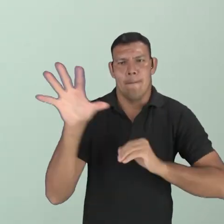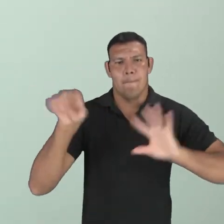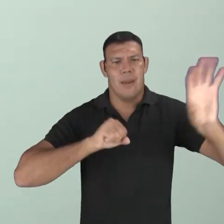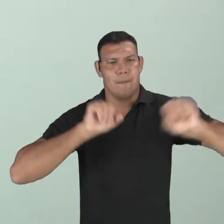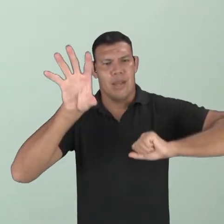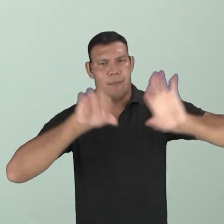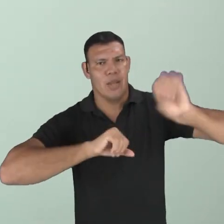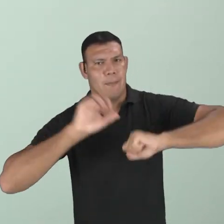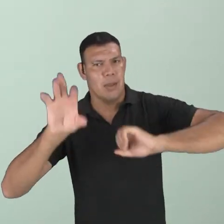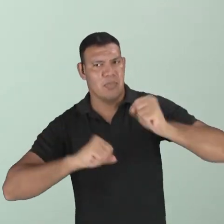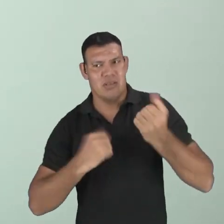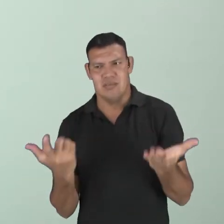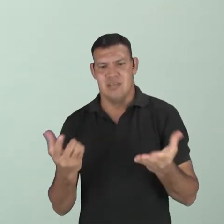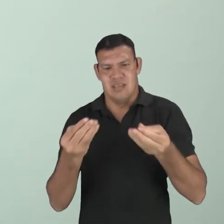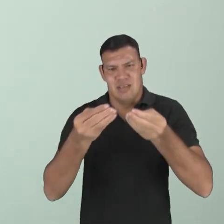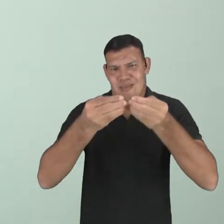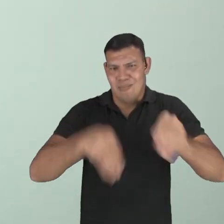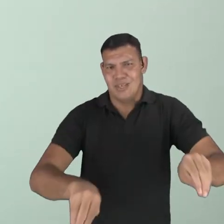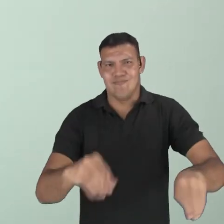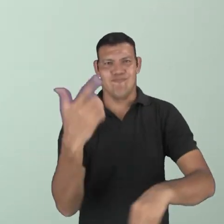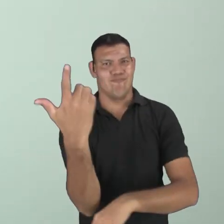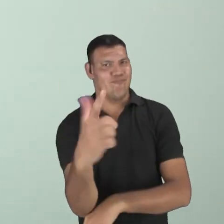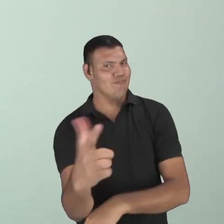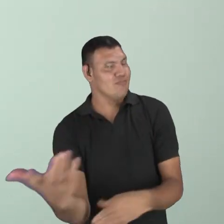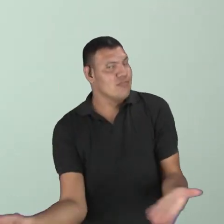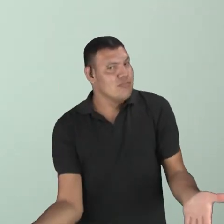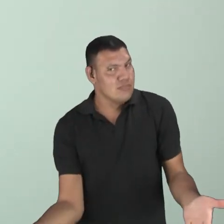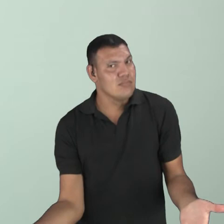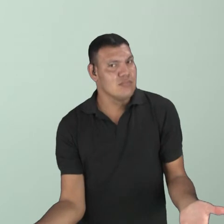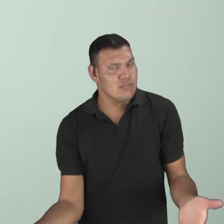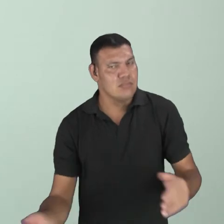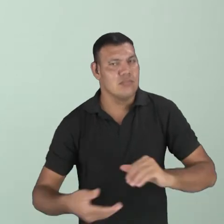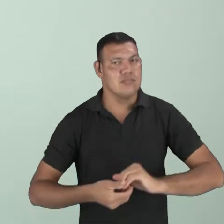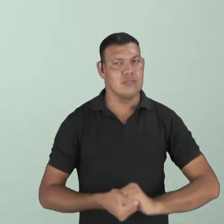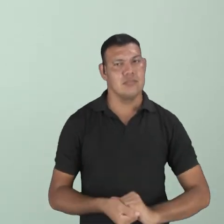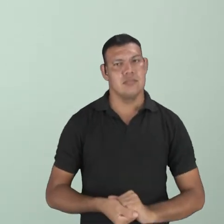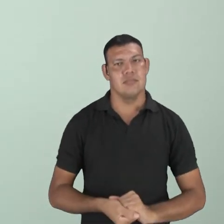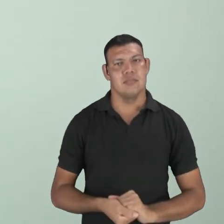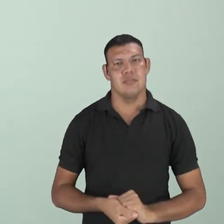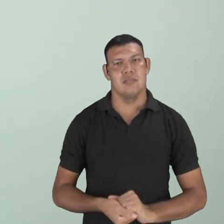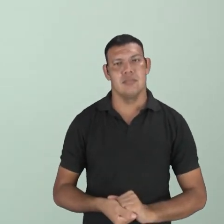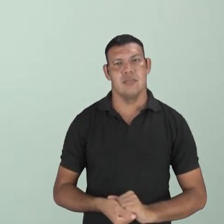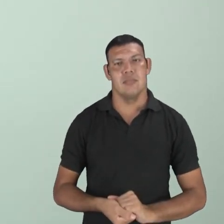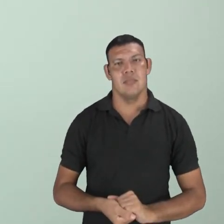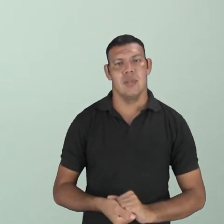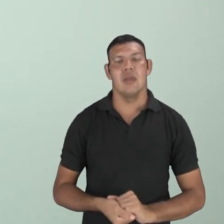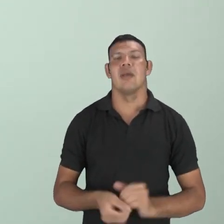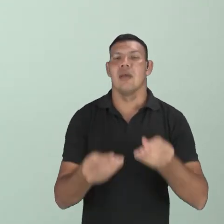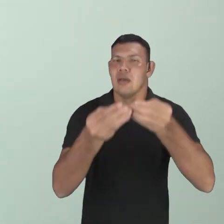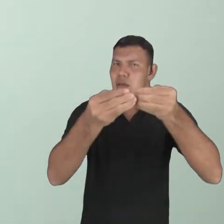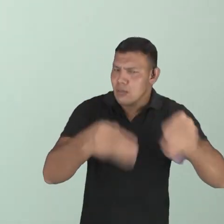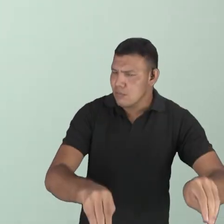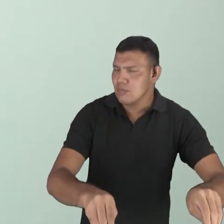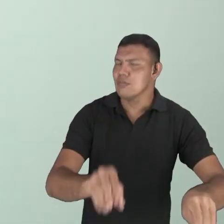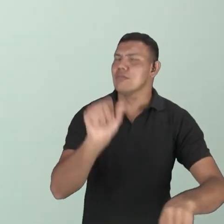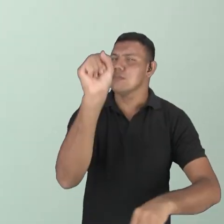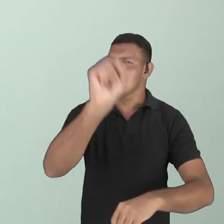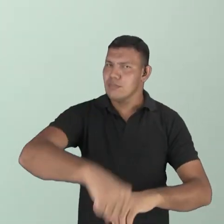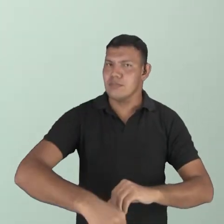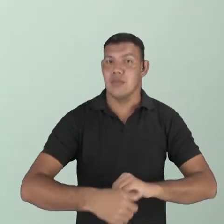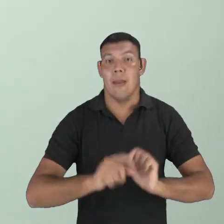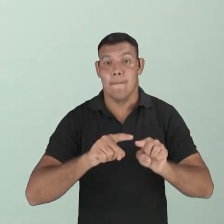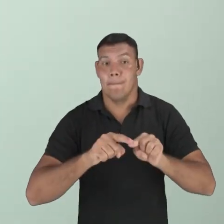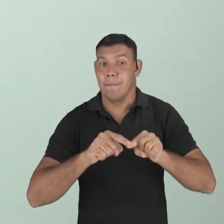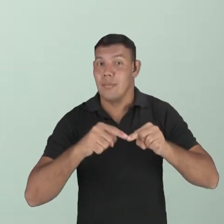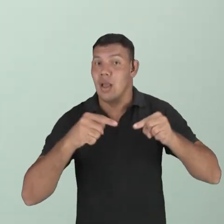ambiente de uma forma que não prejudique de nenhuma forma. Vai prejudicar de alguma forma? Vai,